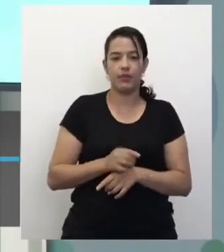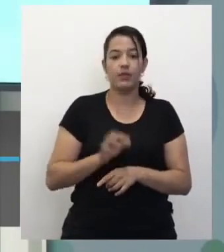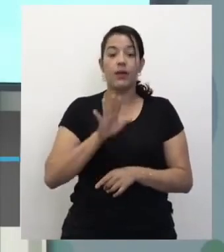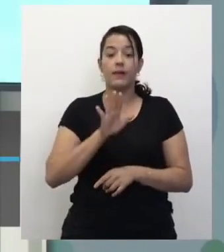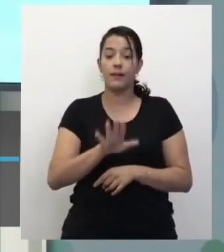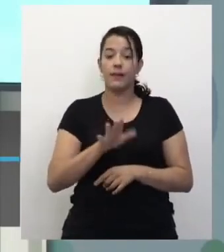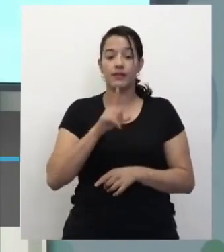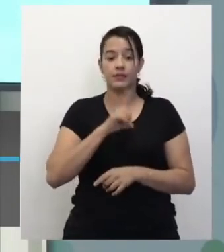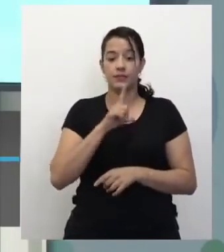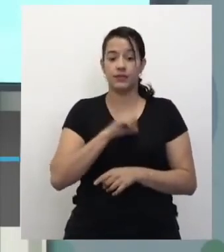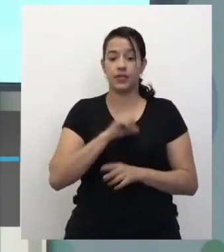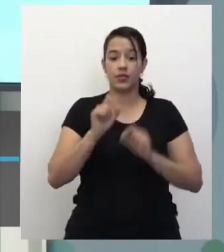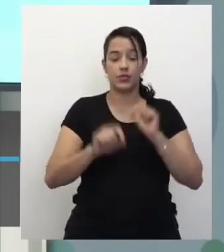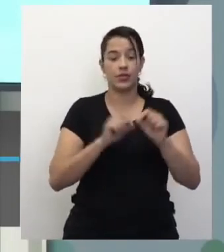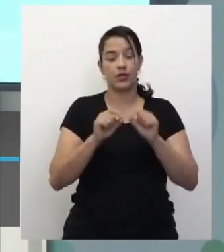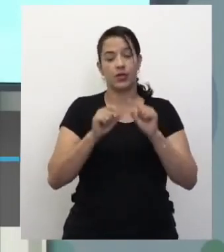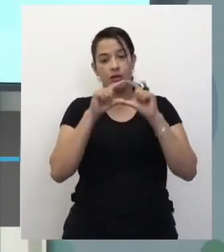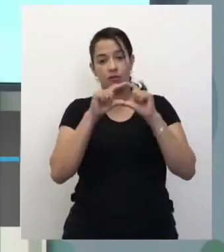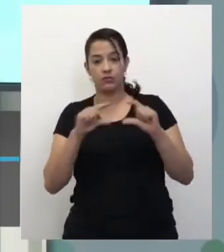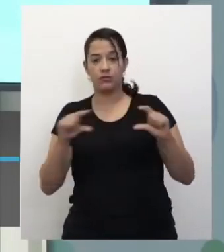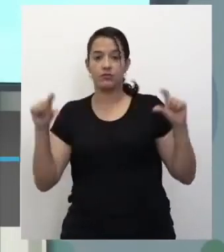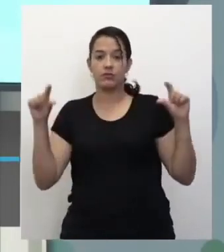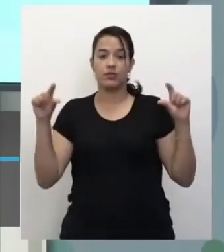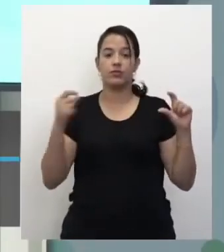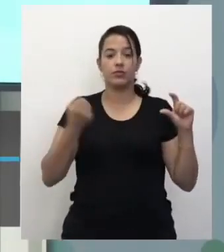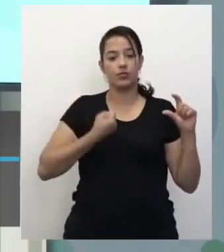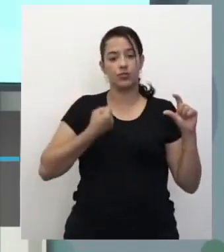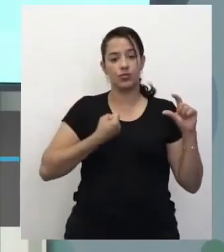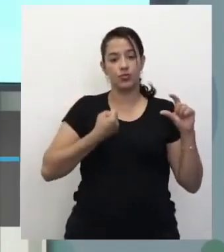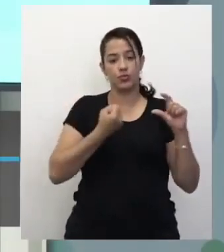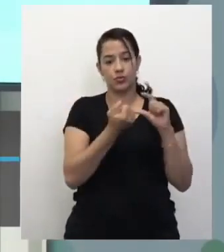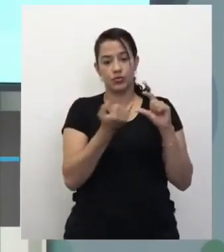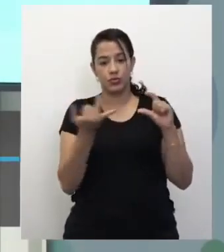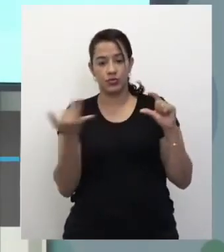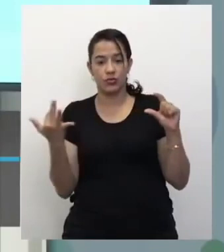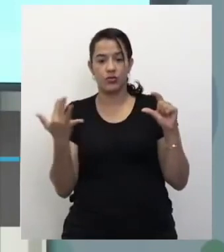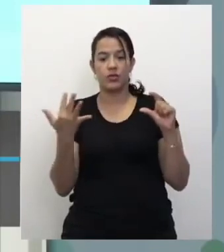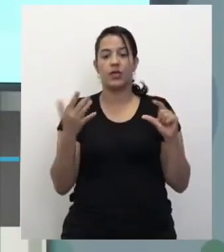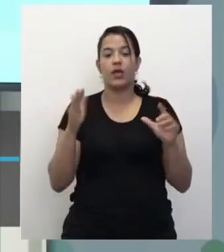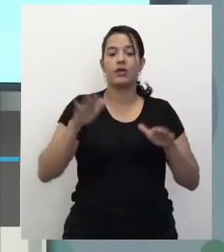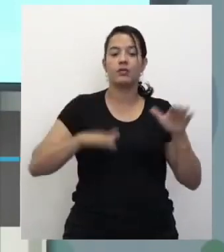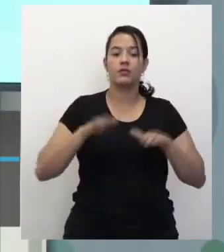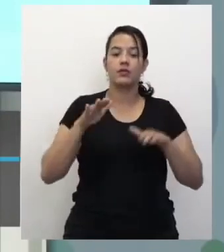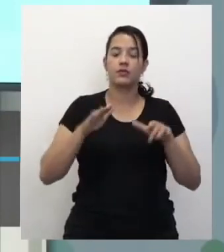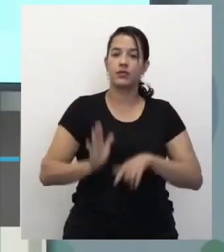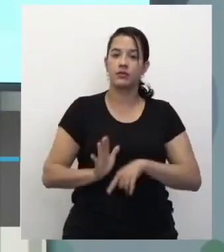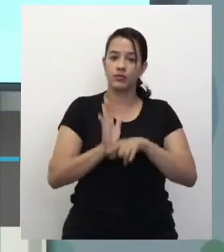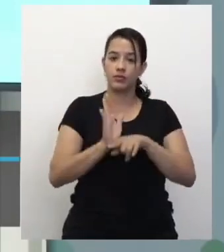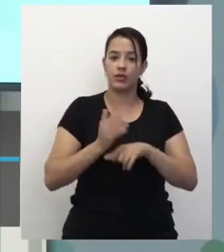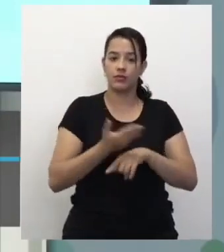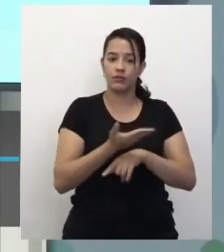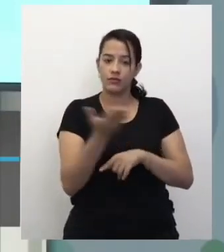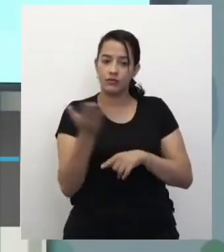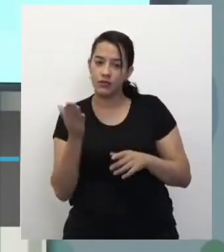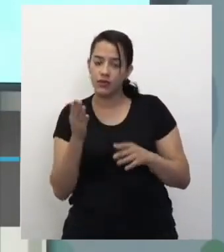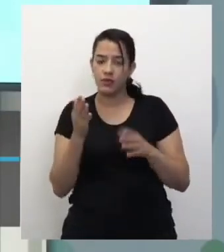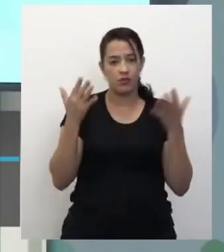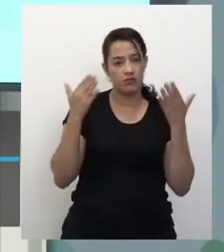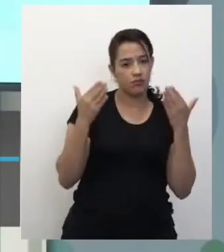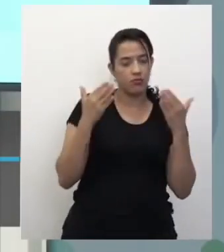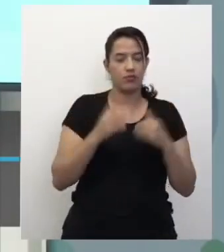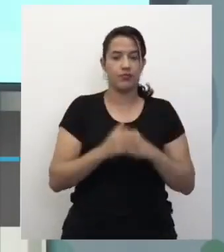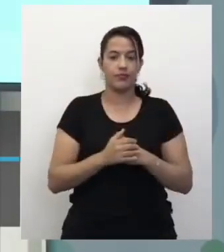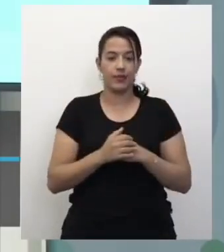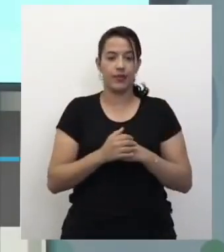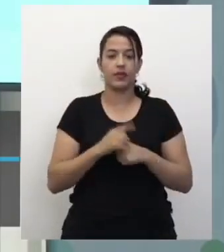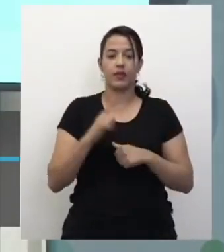forma decimal, né, que ela acaba, de um determinado ponto de vista, induzindo a certas dúvidas. Então a gente tem que